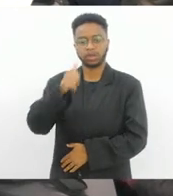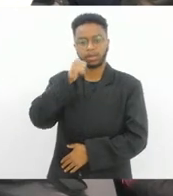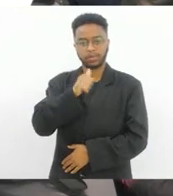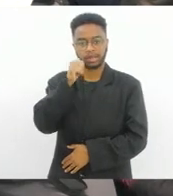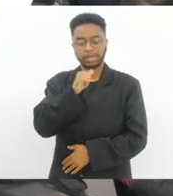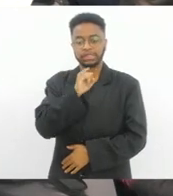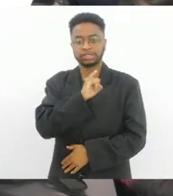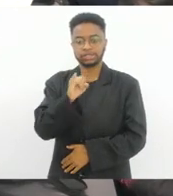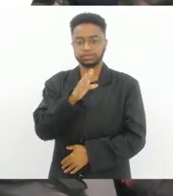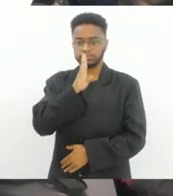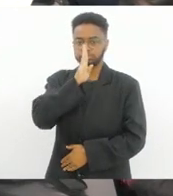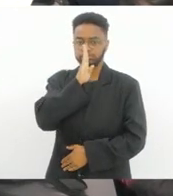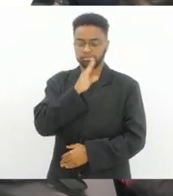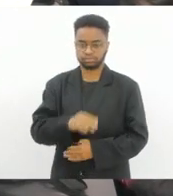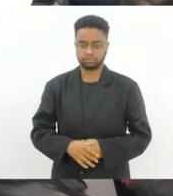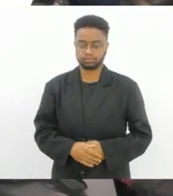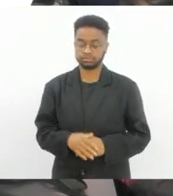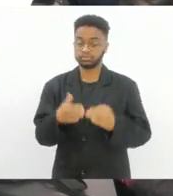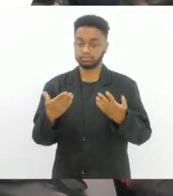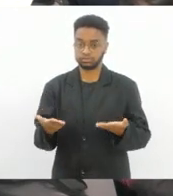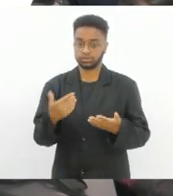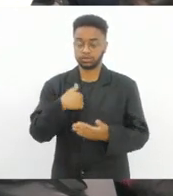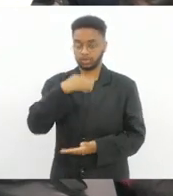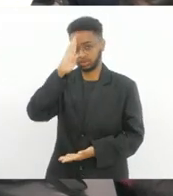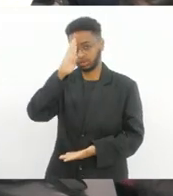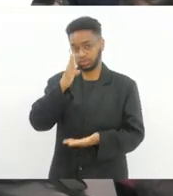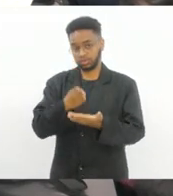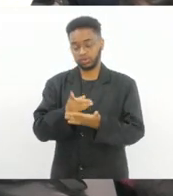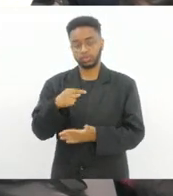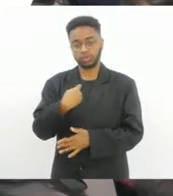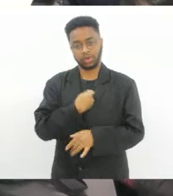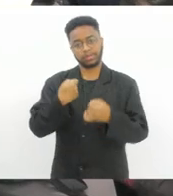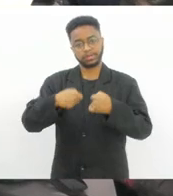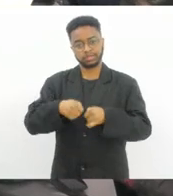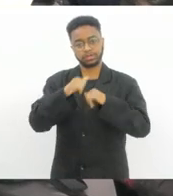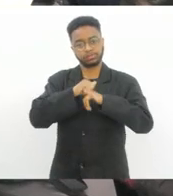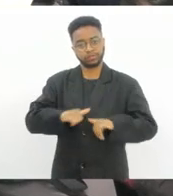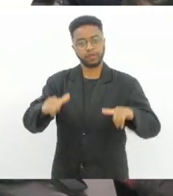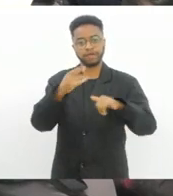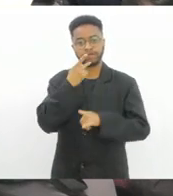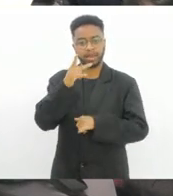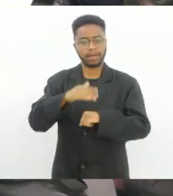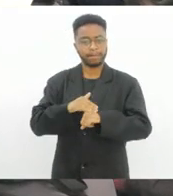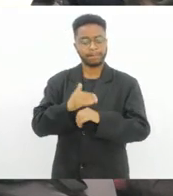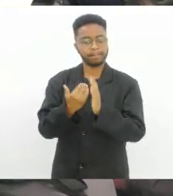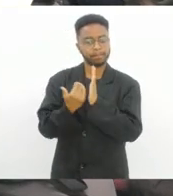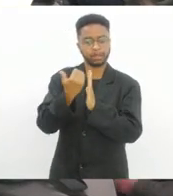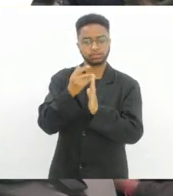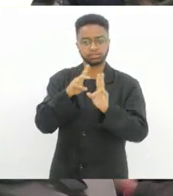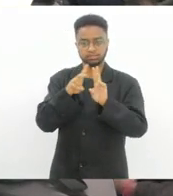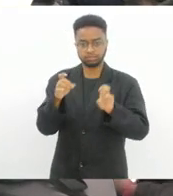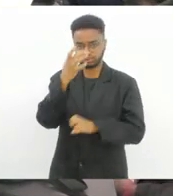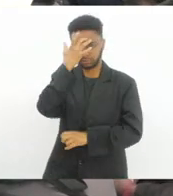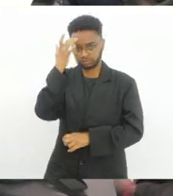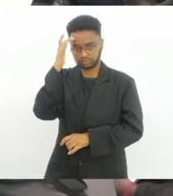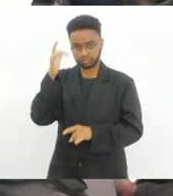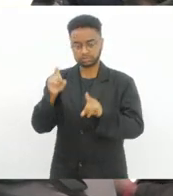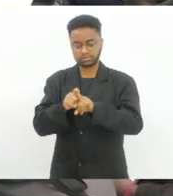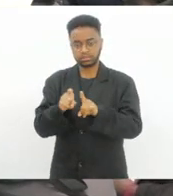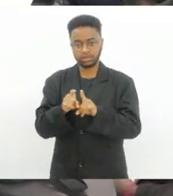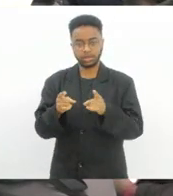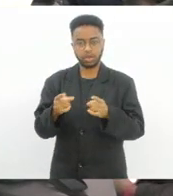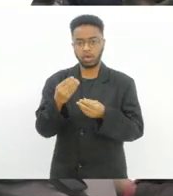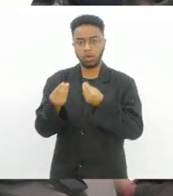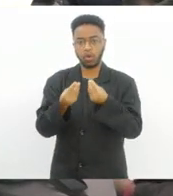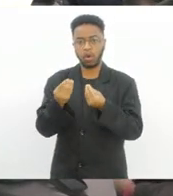ela ficasse calada. Então, eu acho que a gente tem que cada vez mais falar sobre a questão da saúde mental, da associação entre a